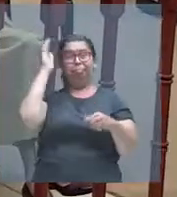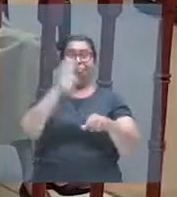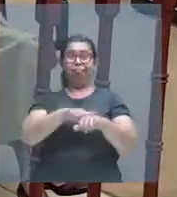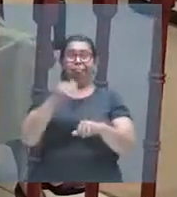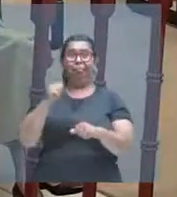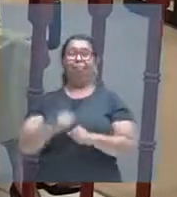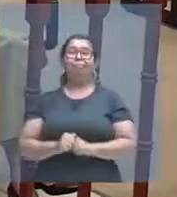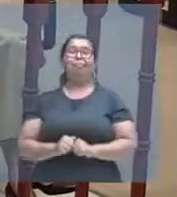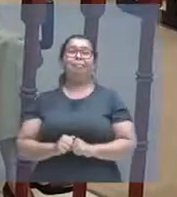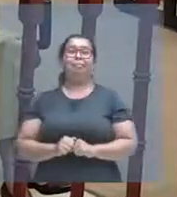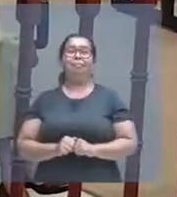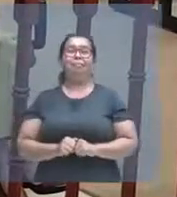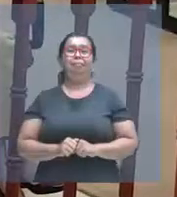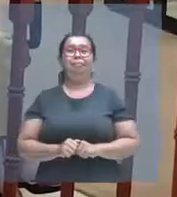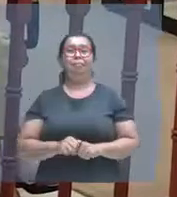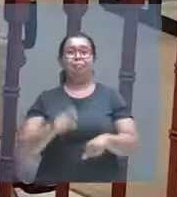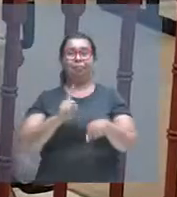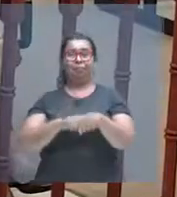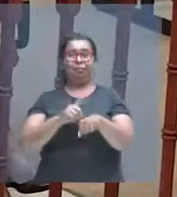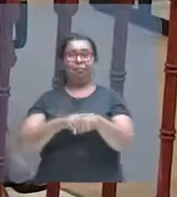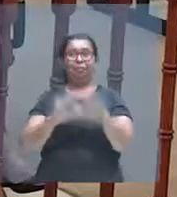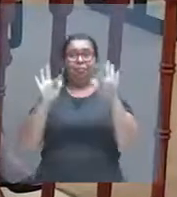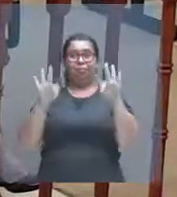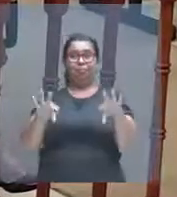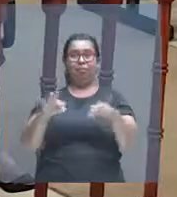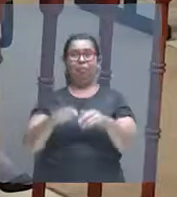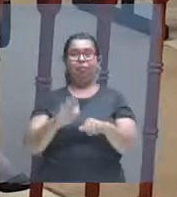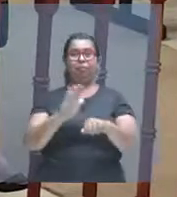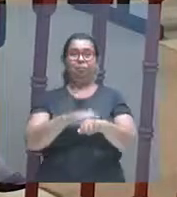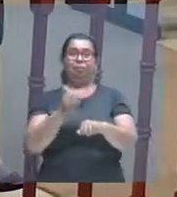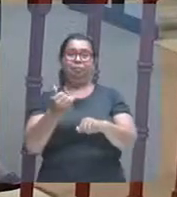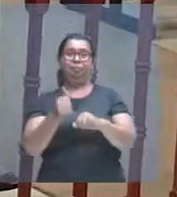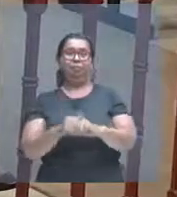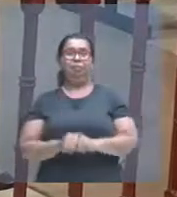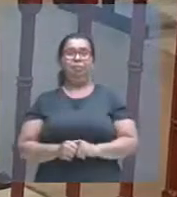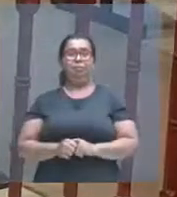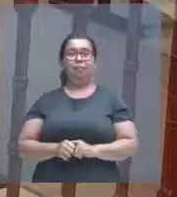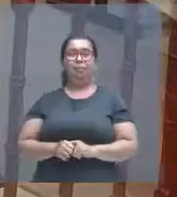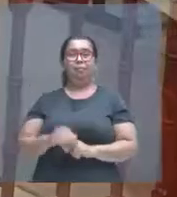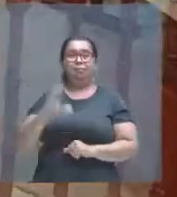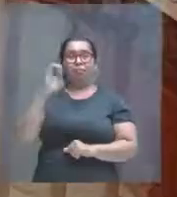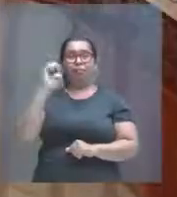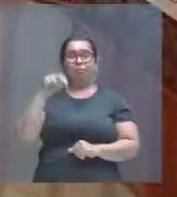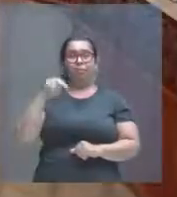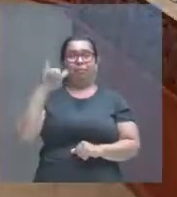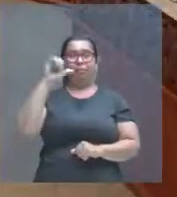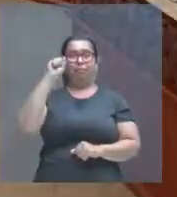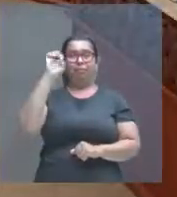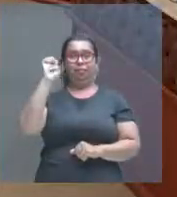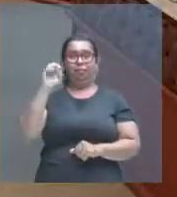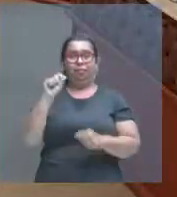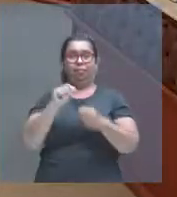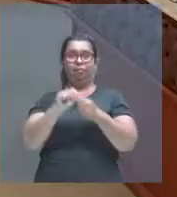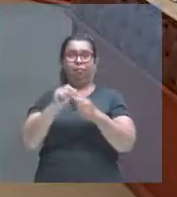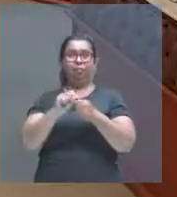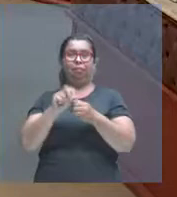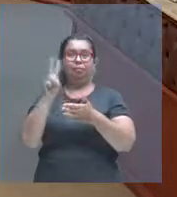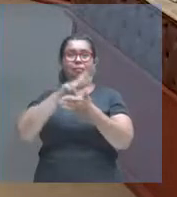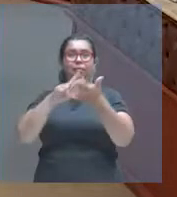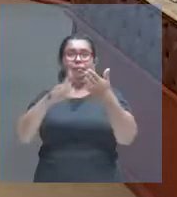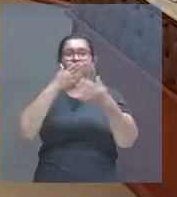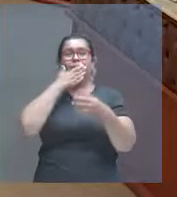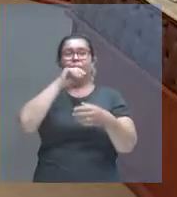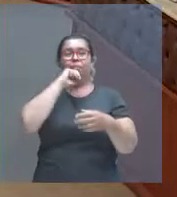então... Então, nesse momento, finalizando, eu convido a Senise para fazer o término da